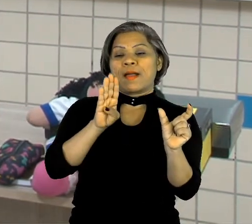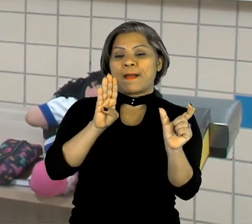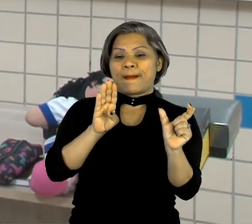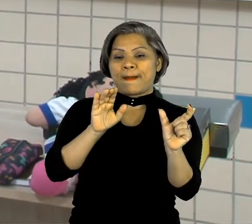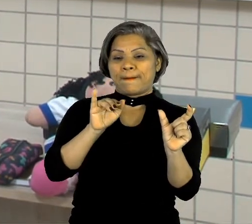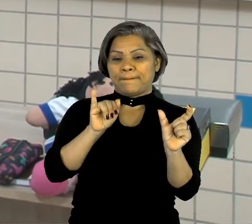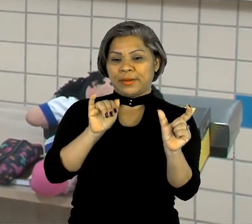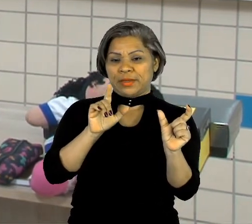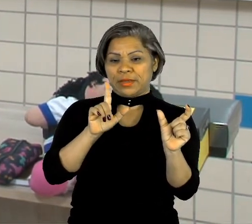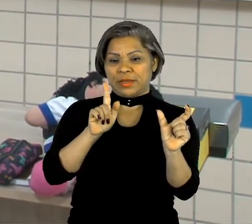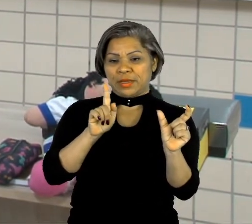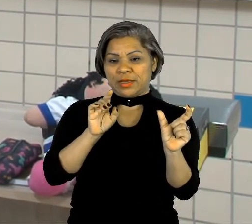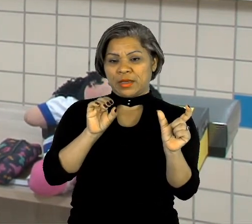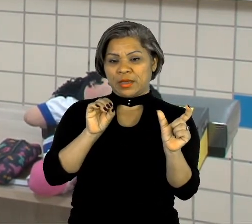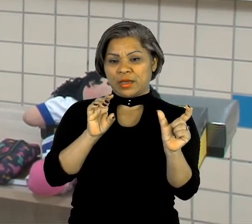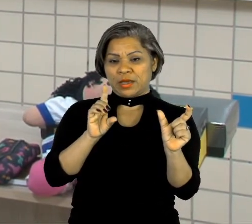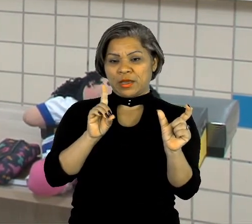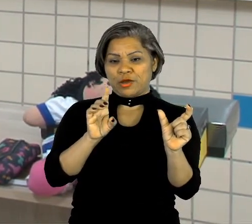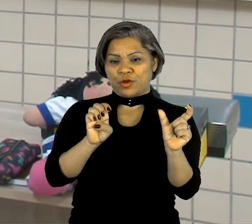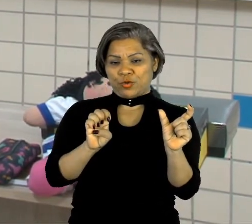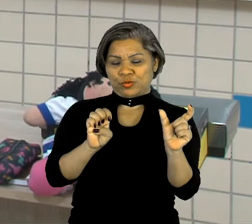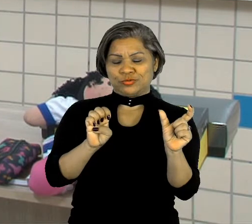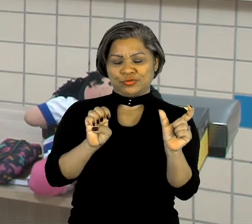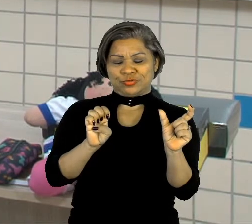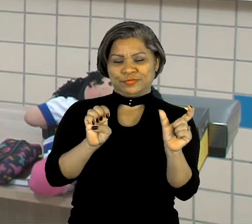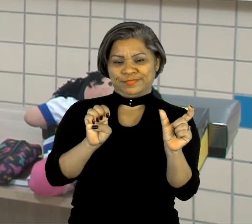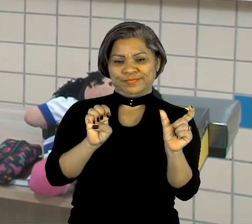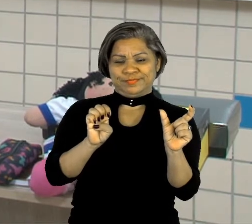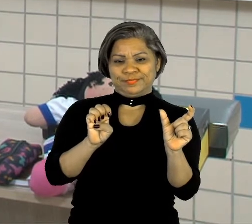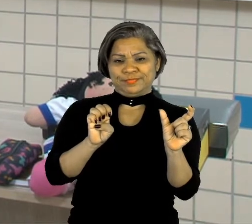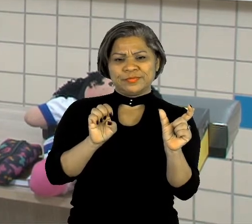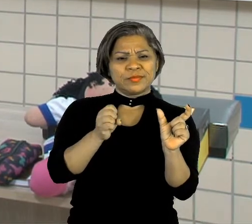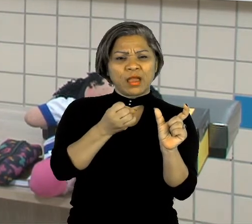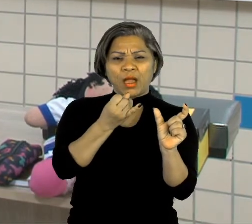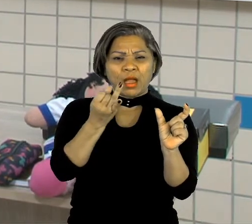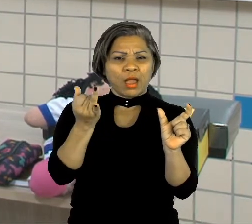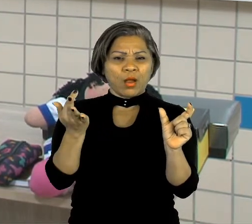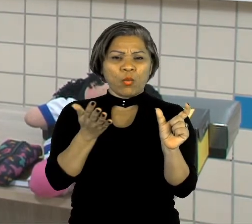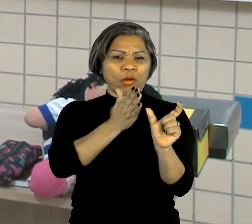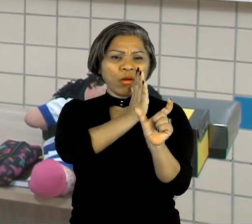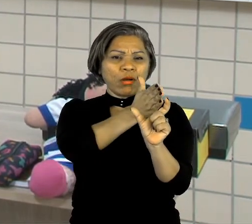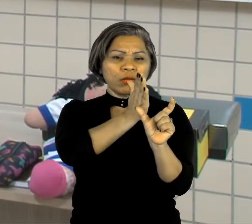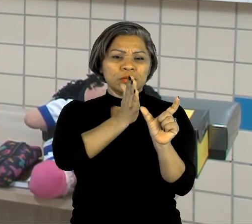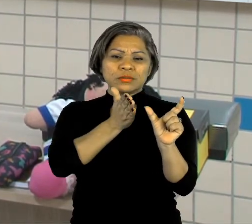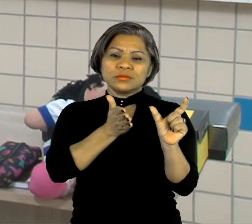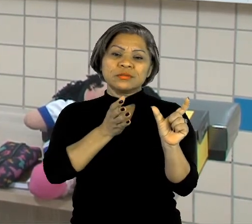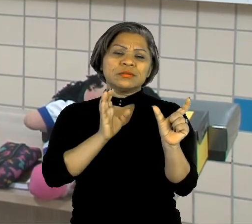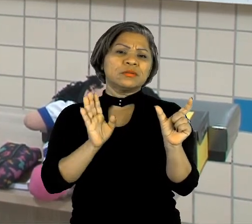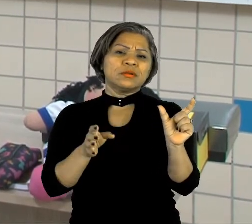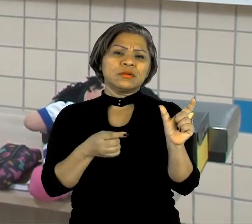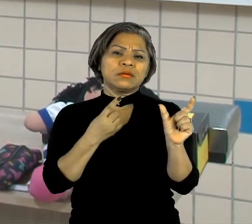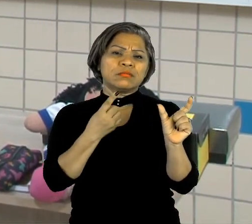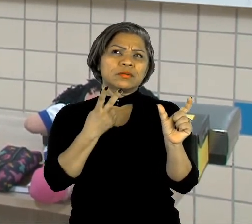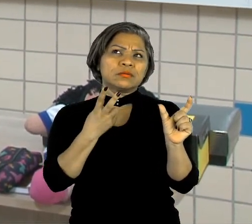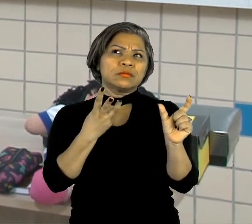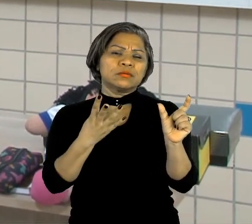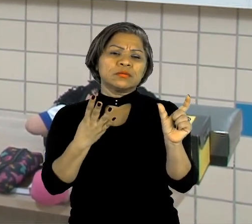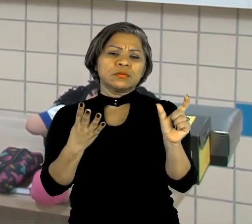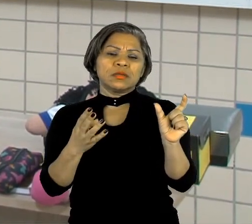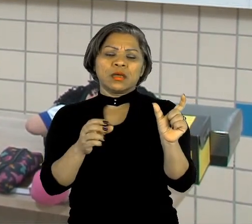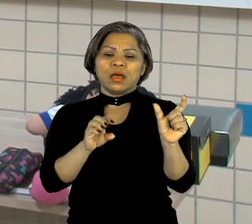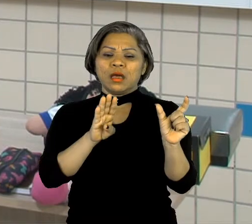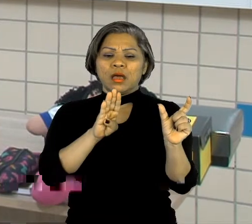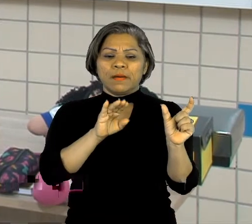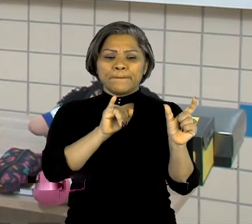bigode. A palavra bigode. Quantas sílabas? Tem uma sílaba, duas ou três?